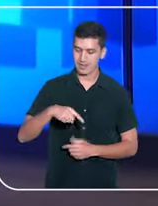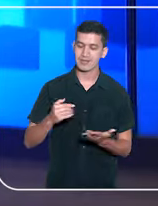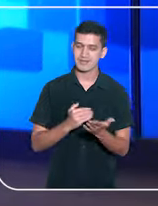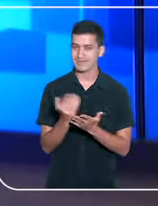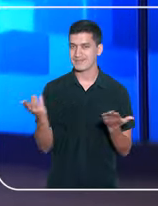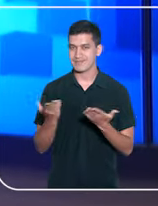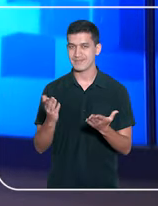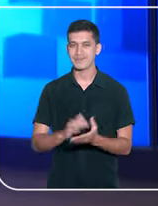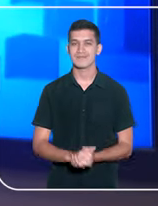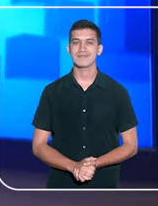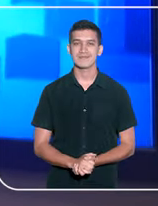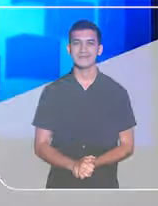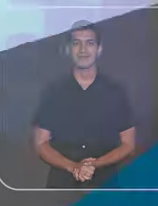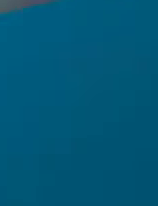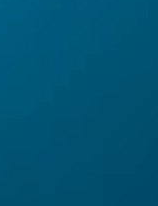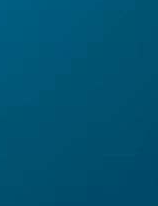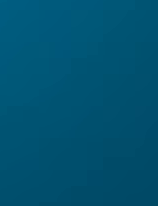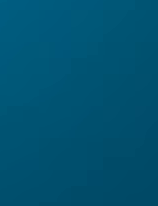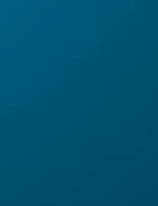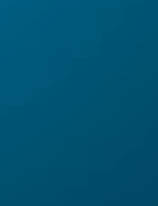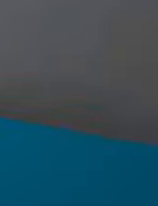notícias começa